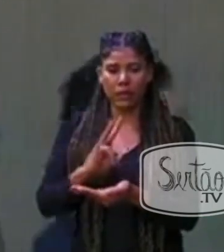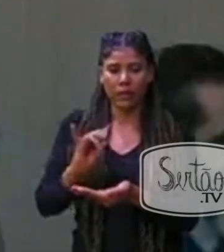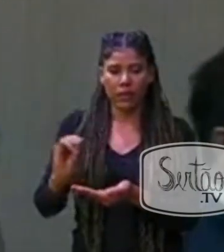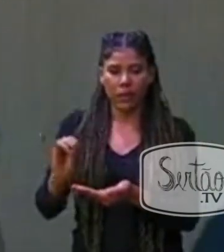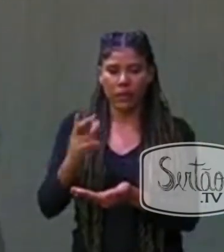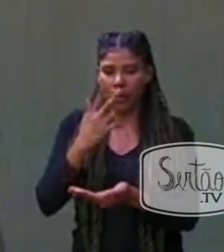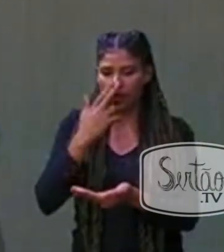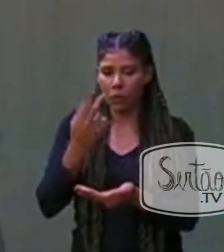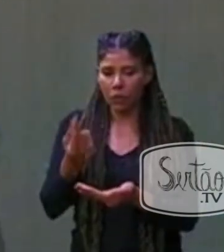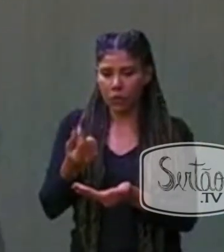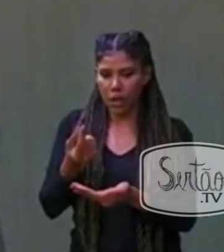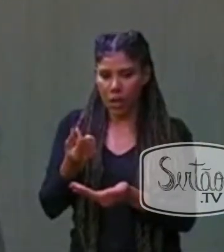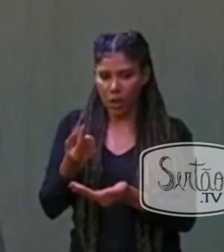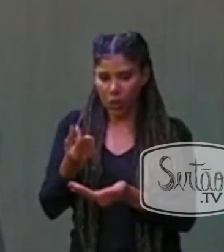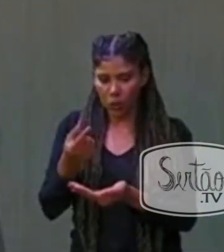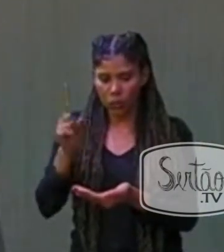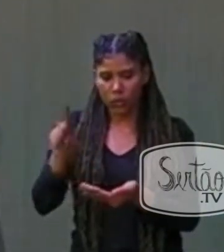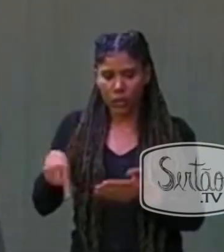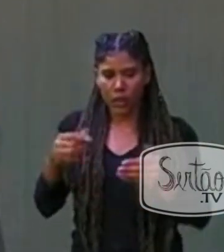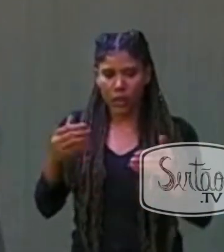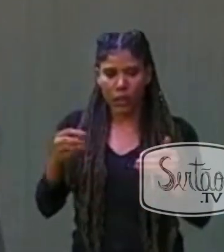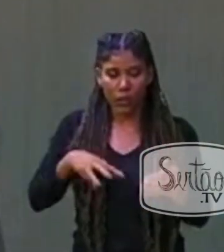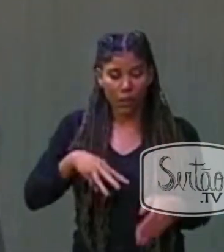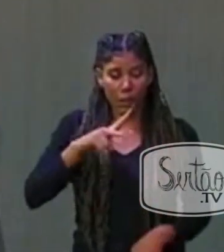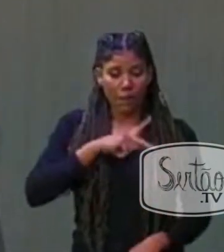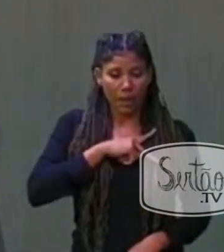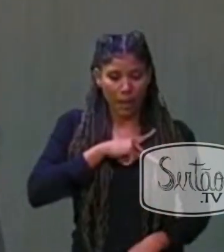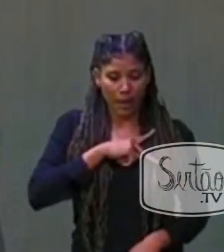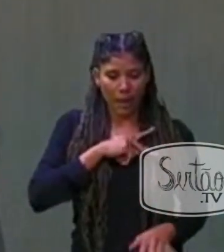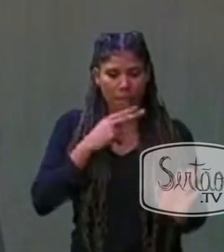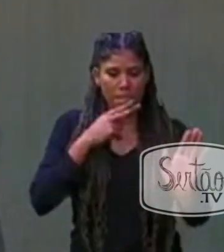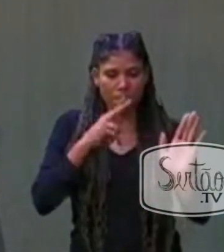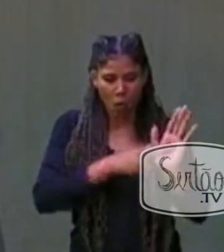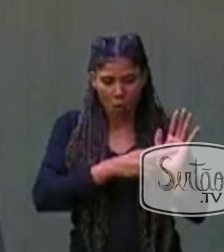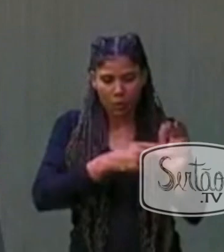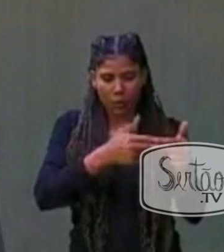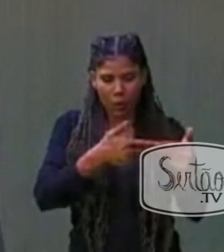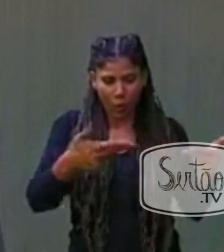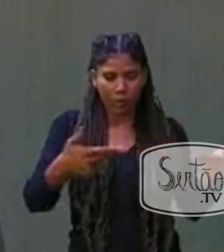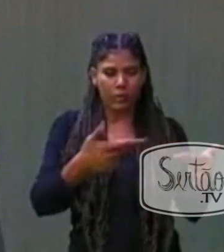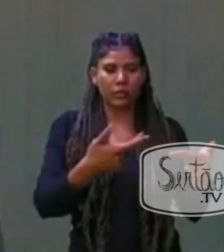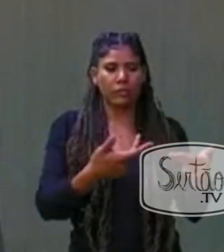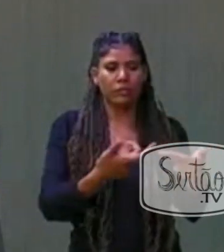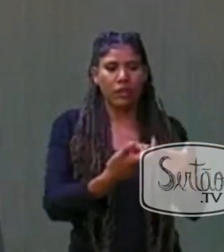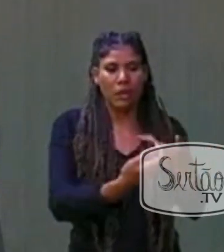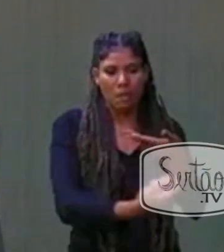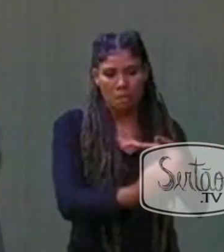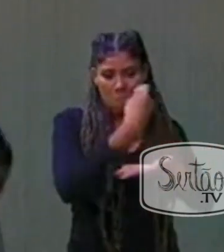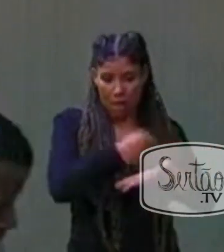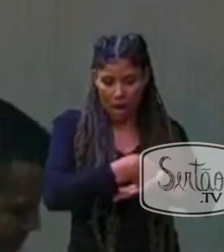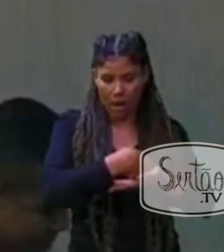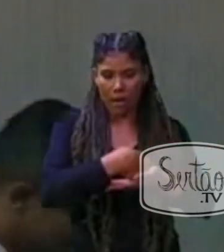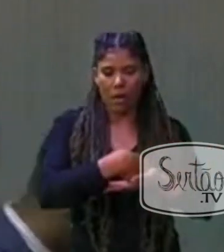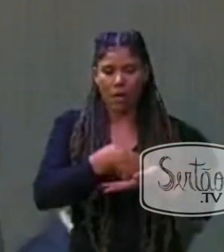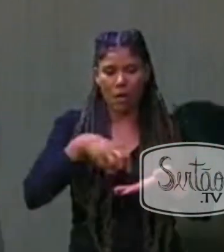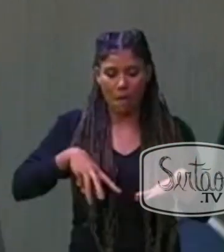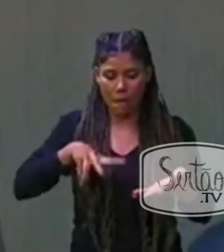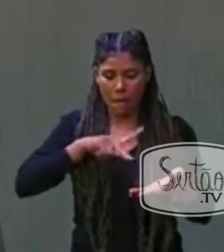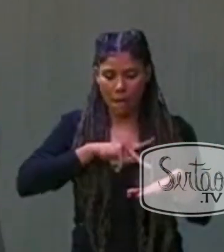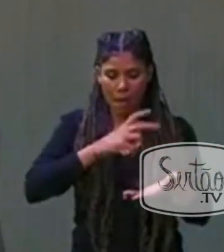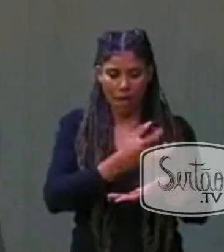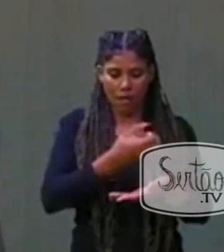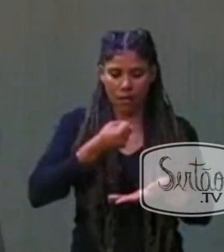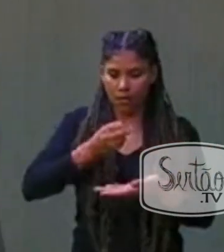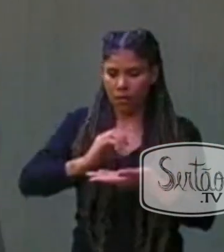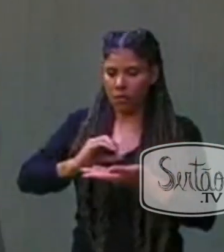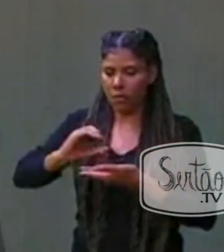esses recursos que são do Ministério Público possam ir para compras de utensílios e equipamentos para